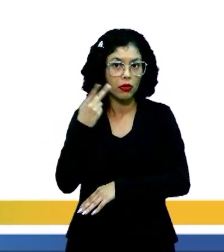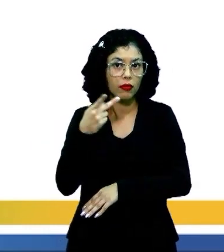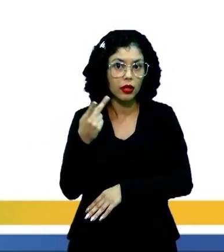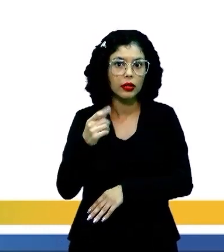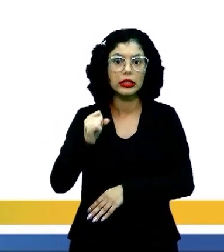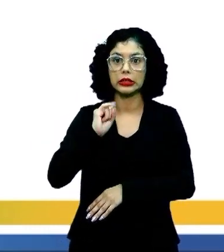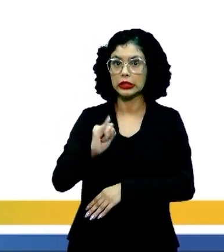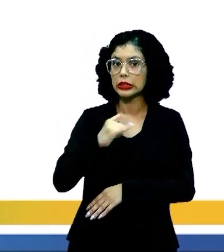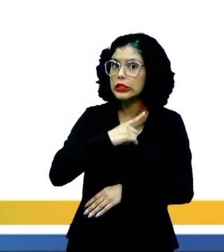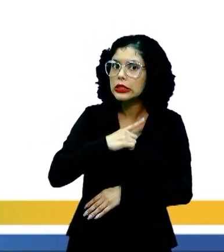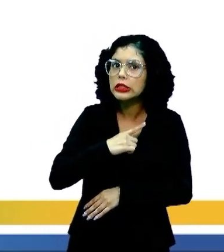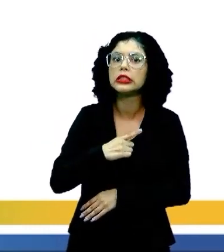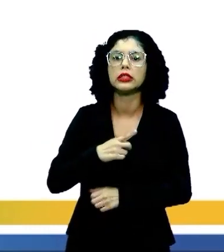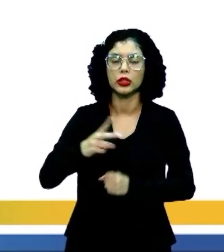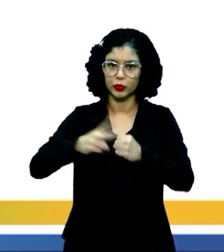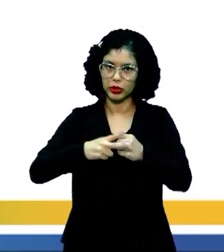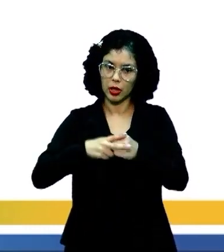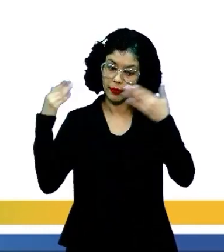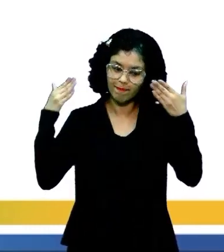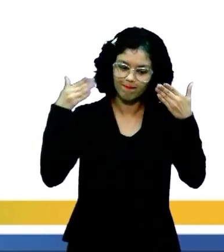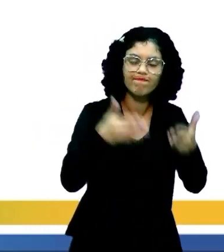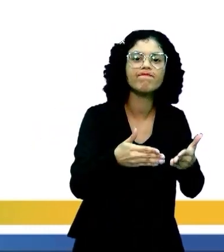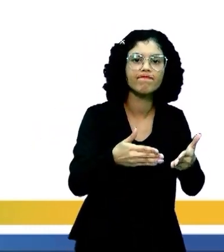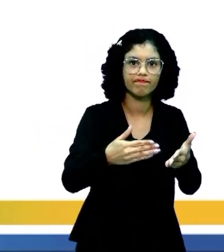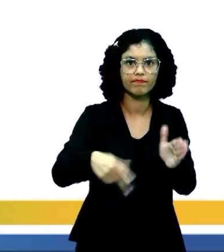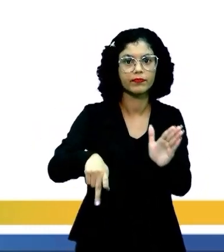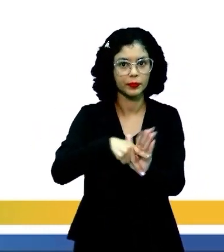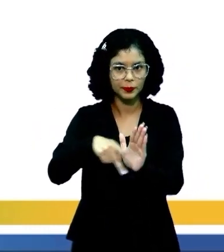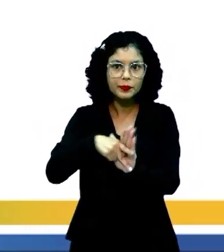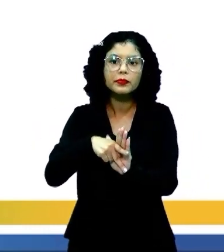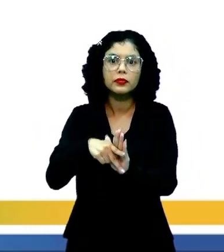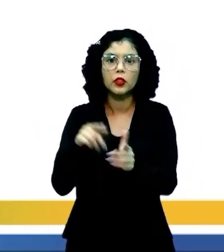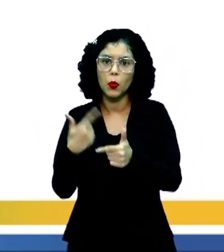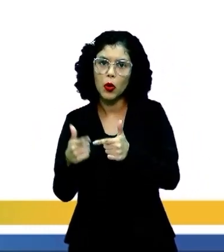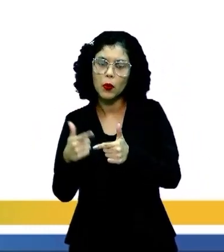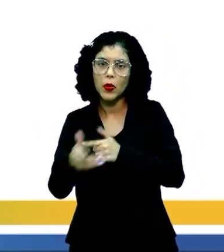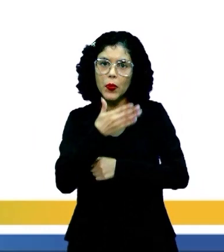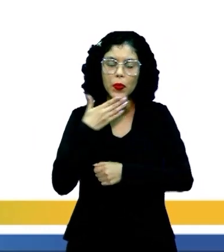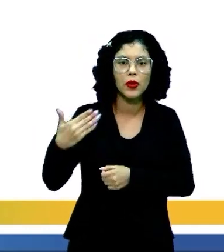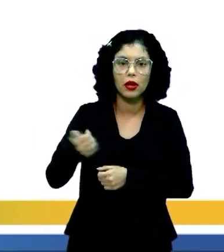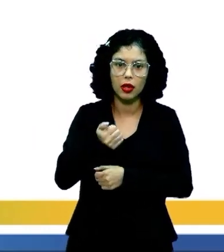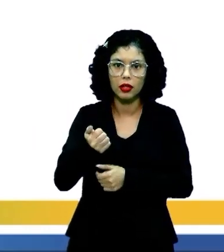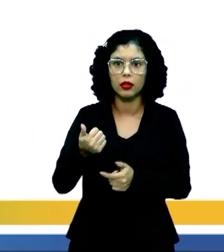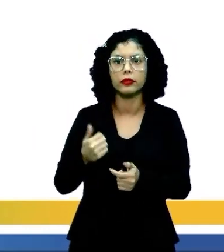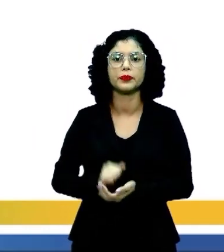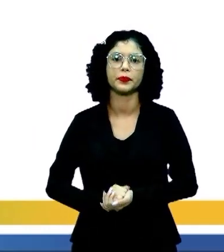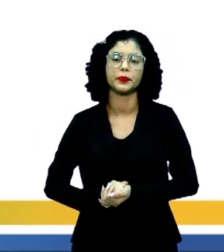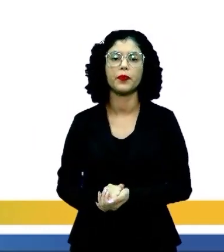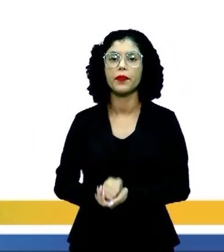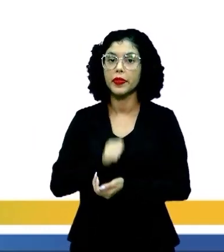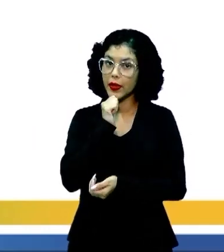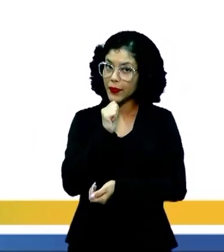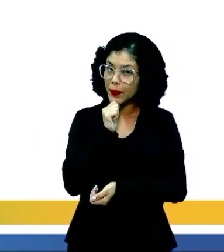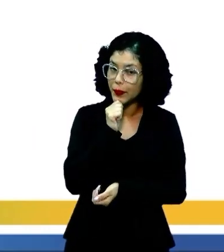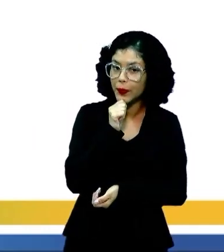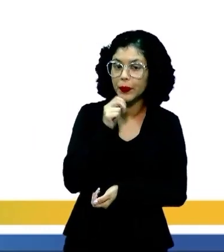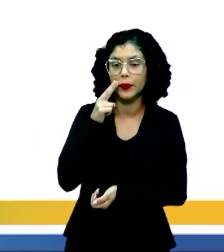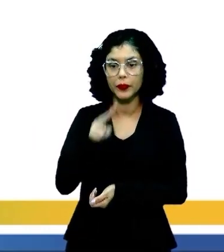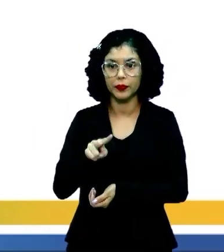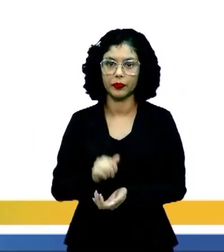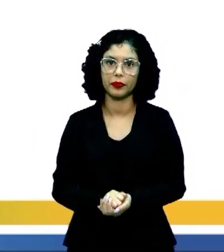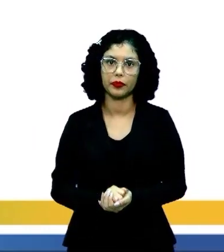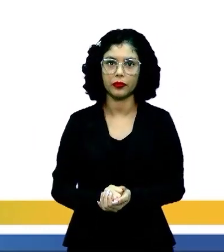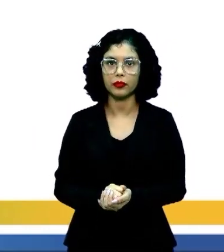se tem verbo, é específico. Combate o problema, resolveu o problema. Agora veja